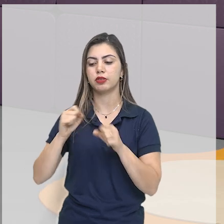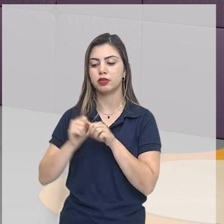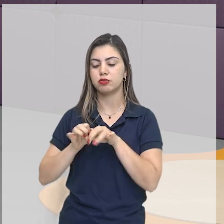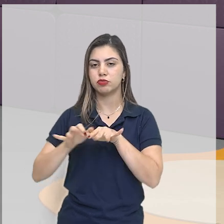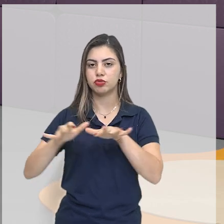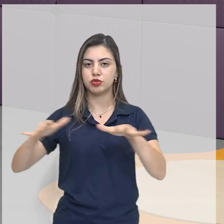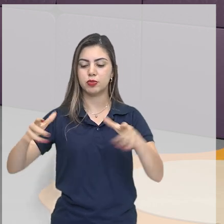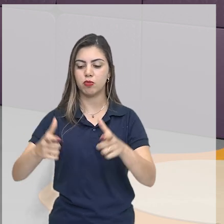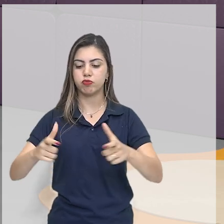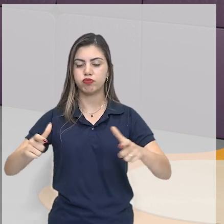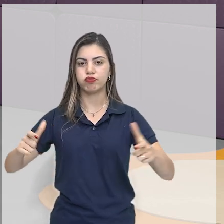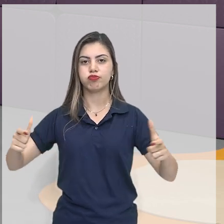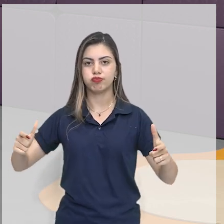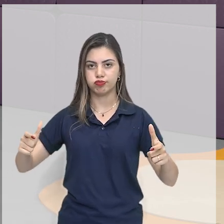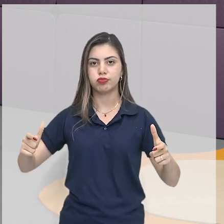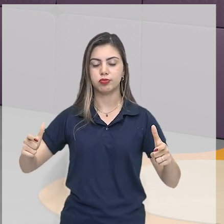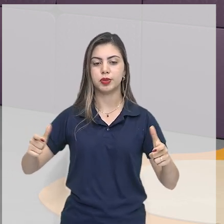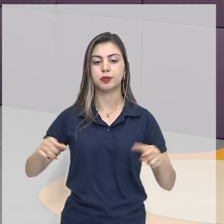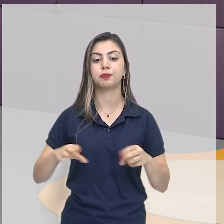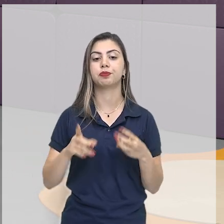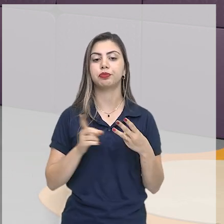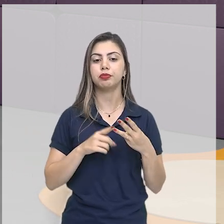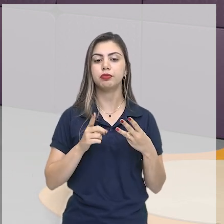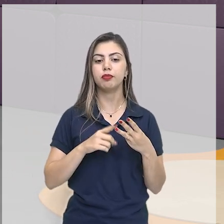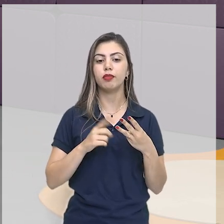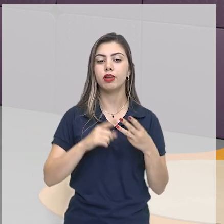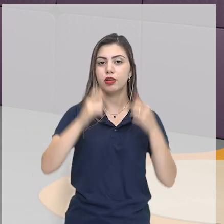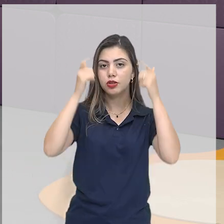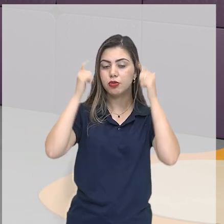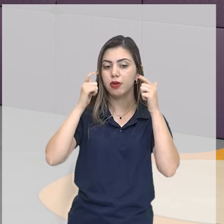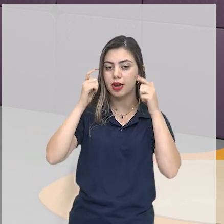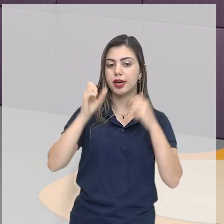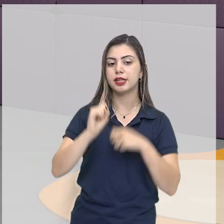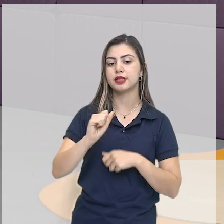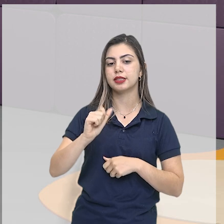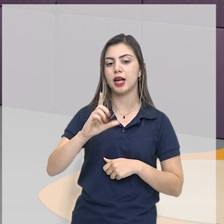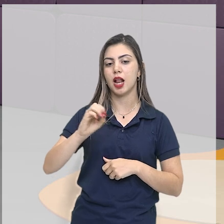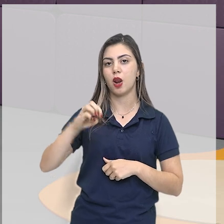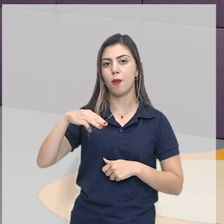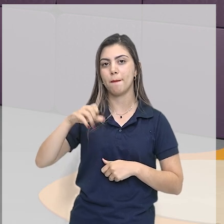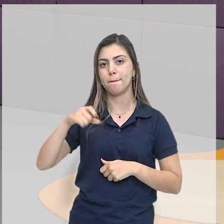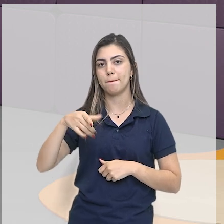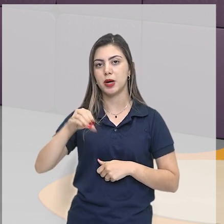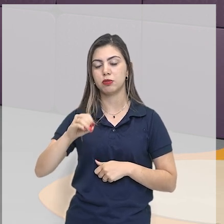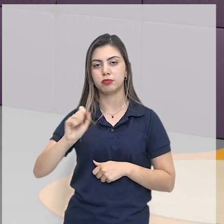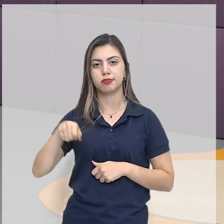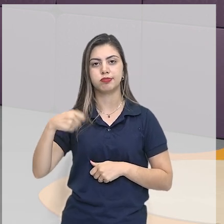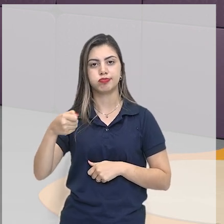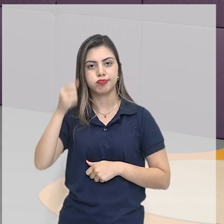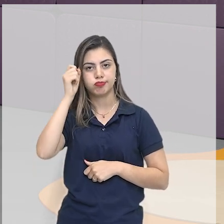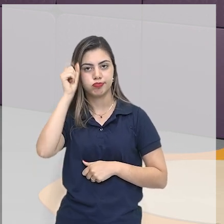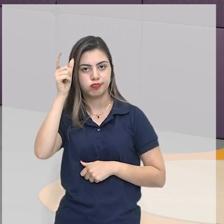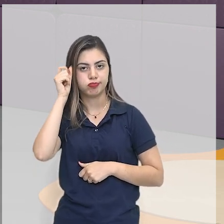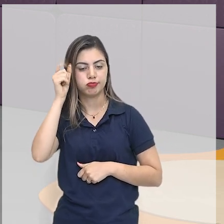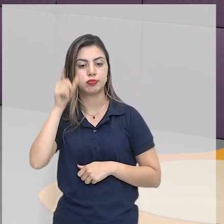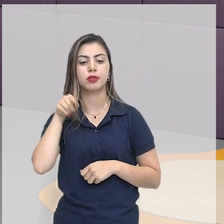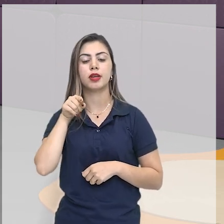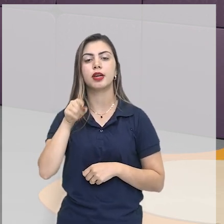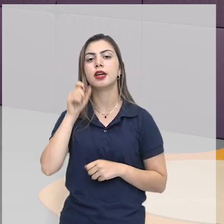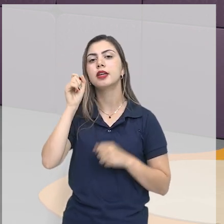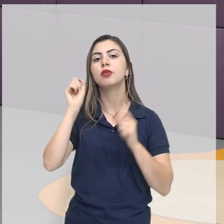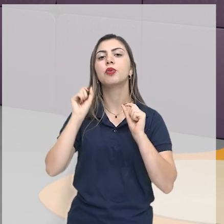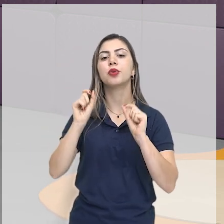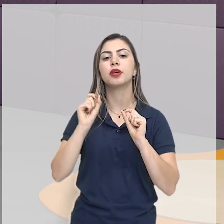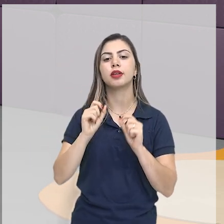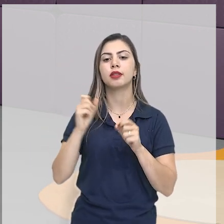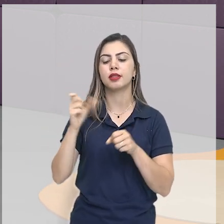suas fronteiras. E o rei Salomão, que vai ser responsável por